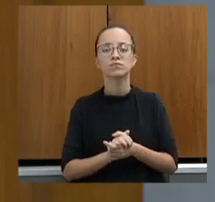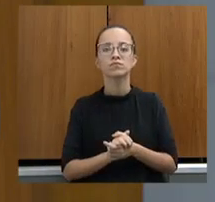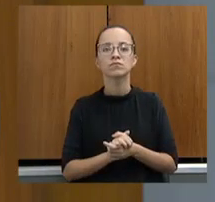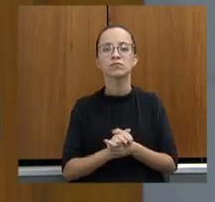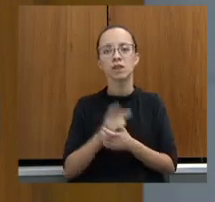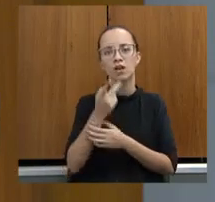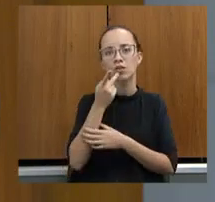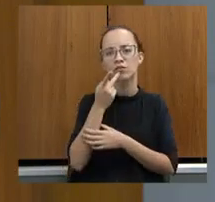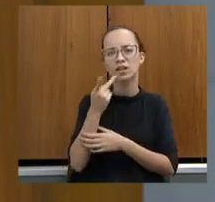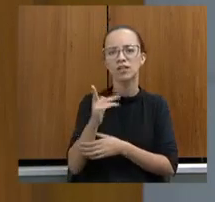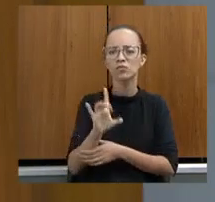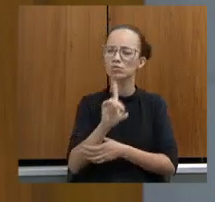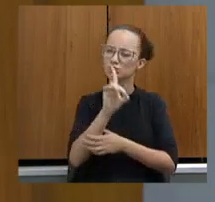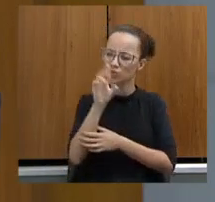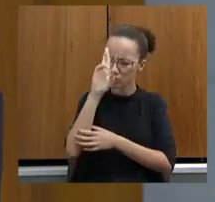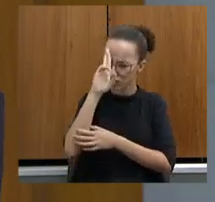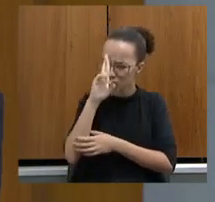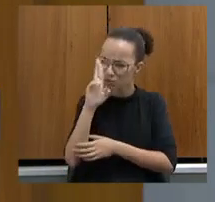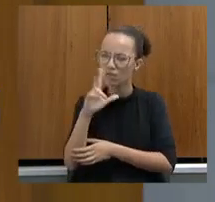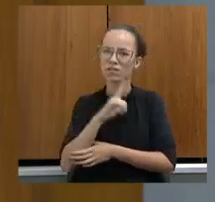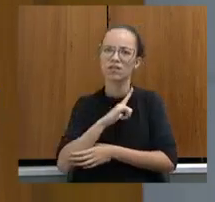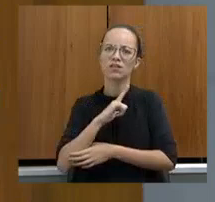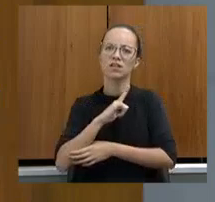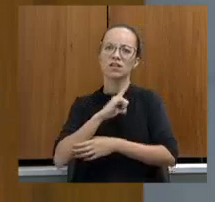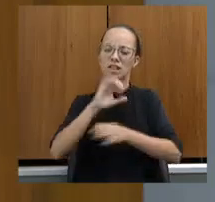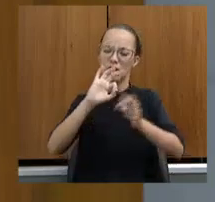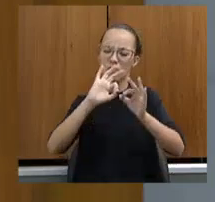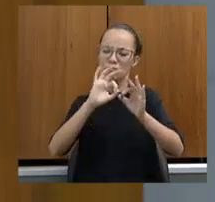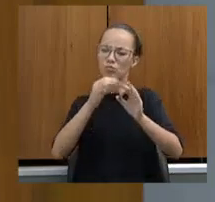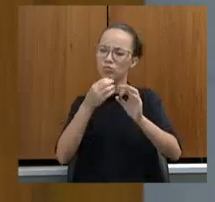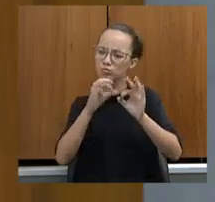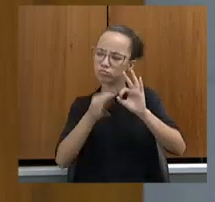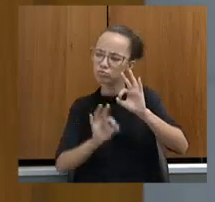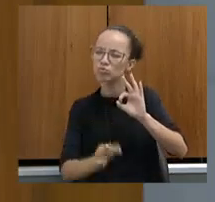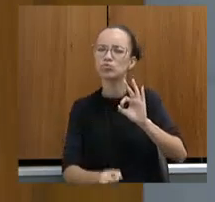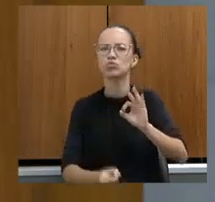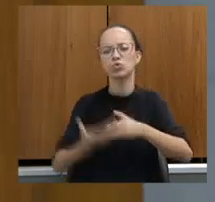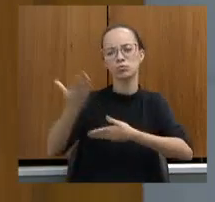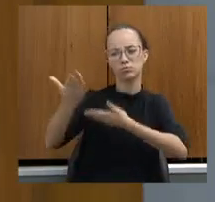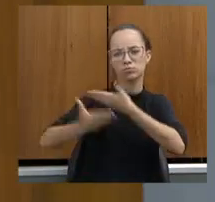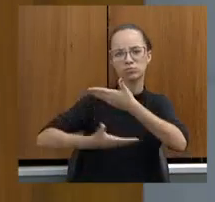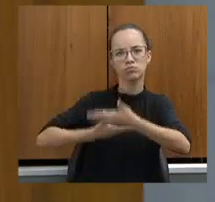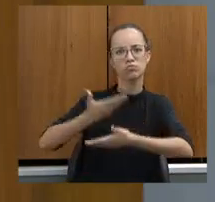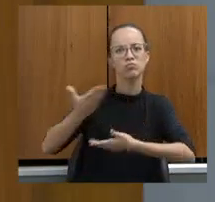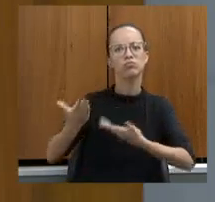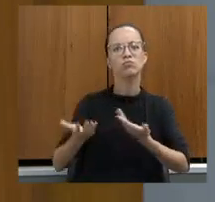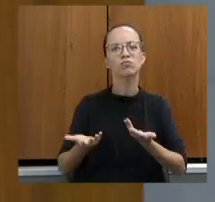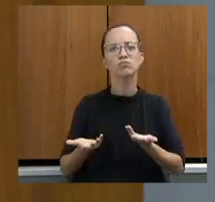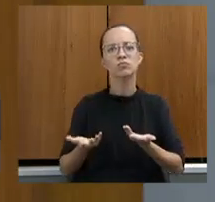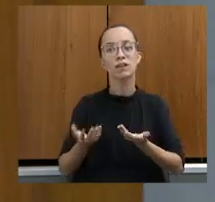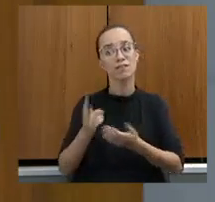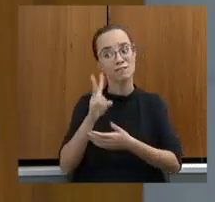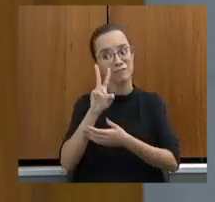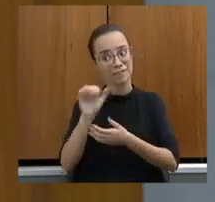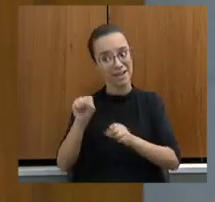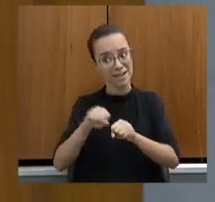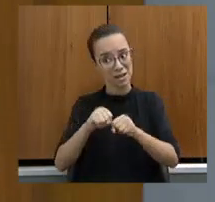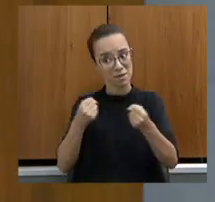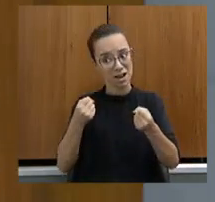e eu disse a ele aquele dia o senhor que tem um discurso aqui de construir pontes Doutor ele gosta muito de falar em construir pontes essa ponte vai